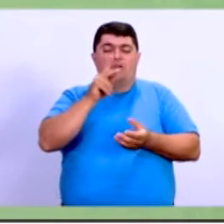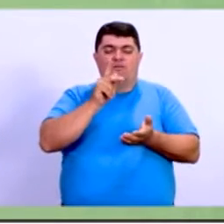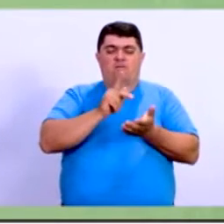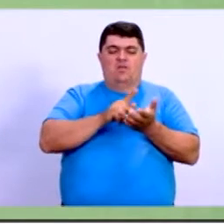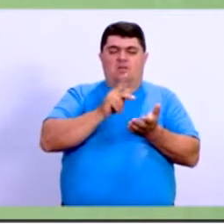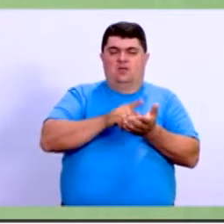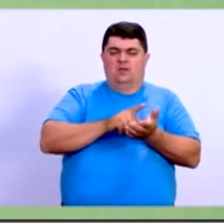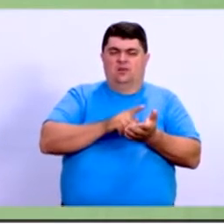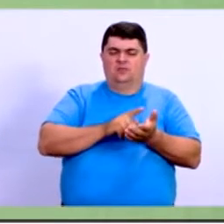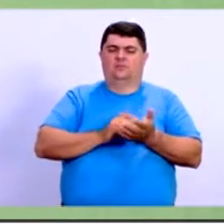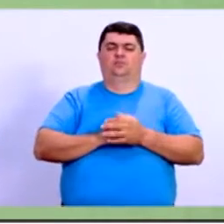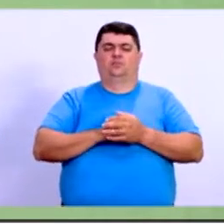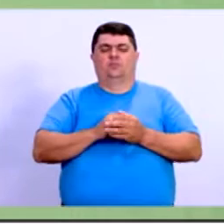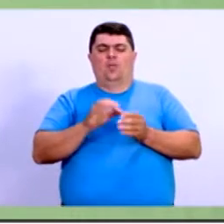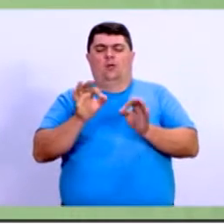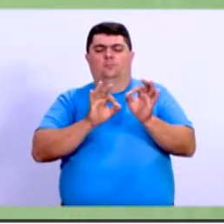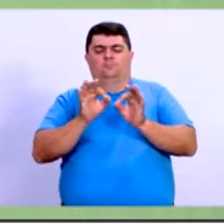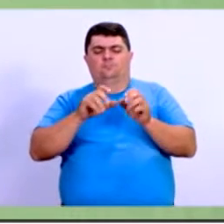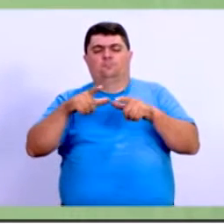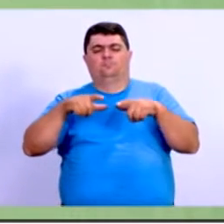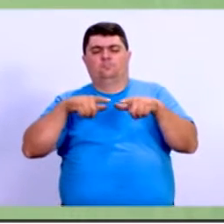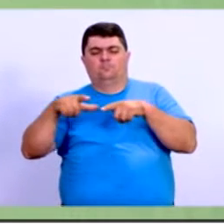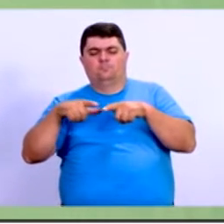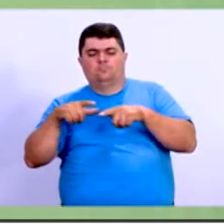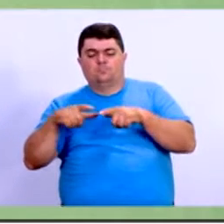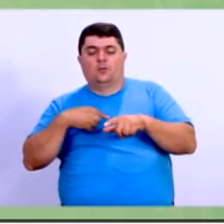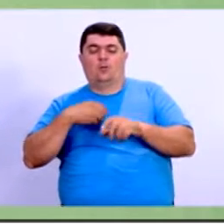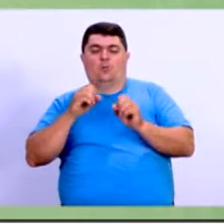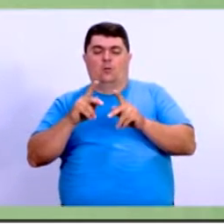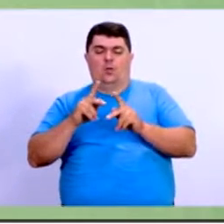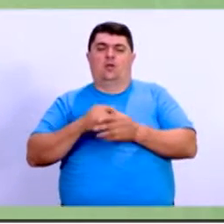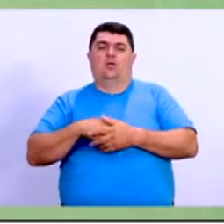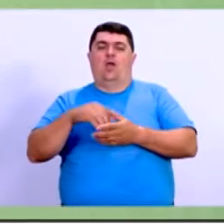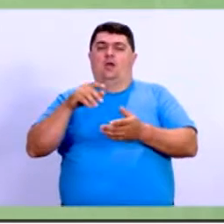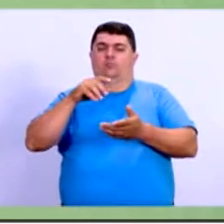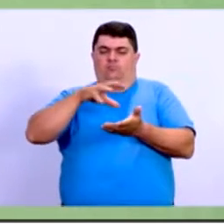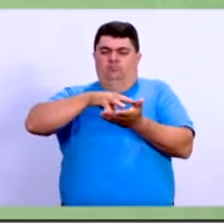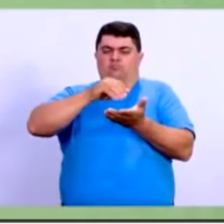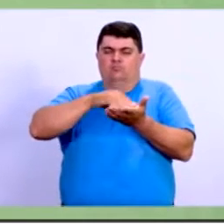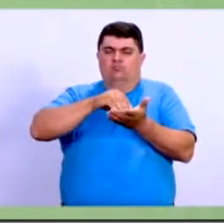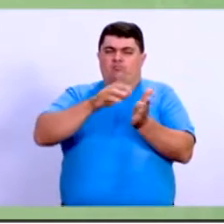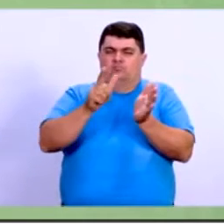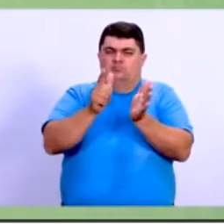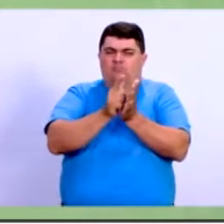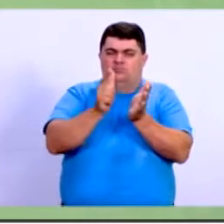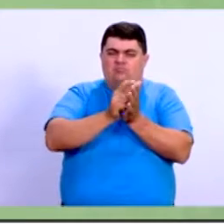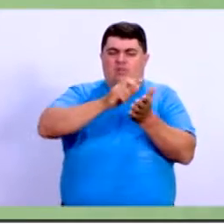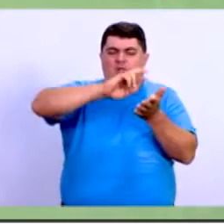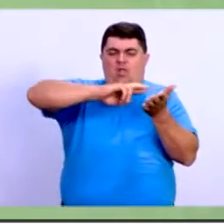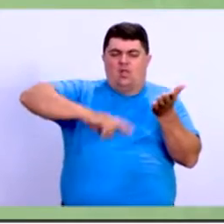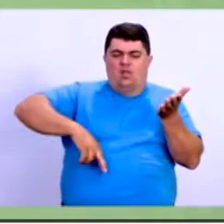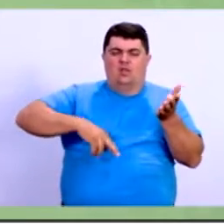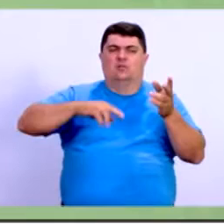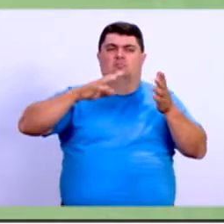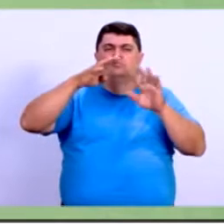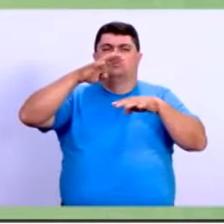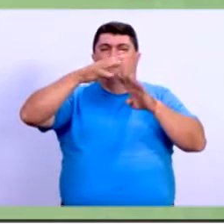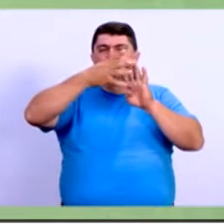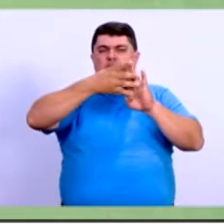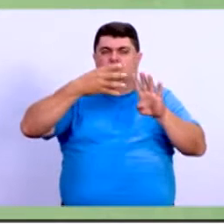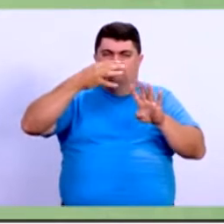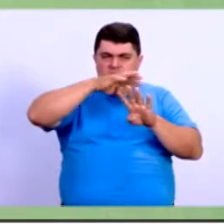de formulários, planilhas, relatórios, utilizados nos